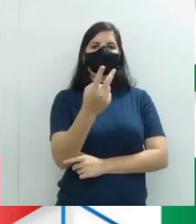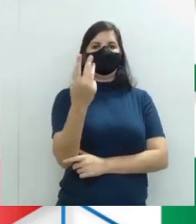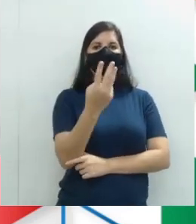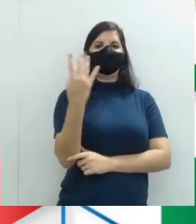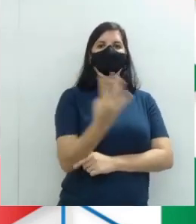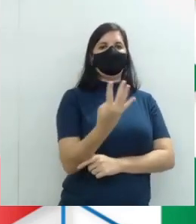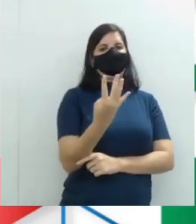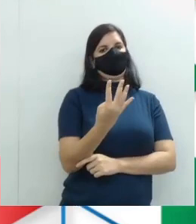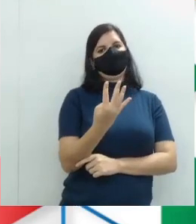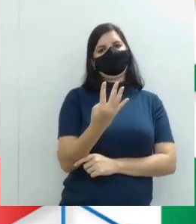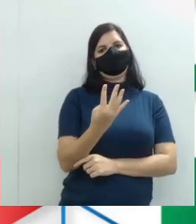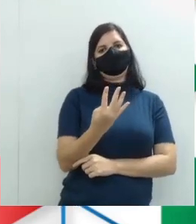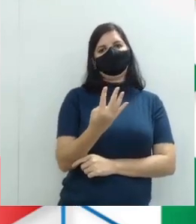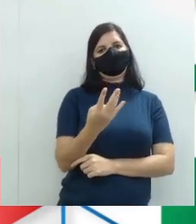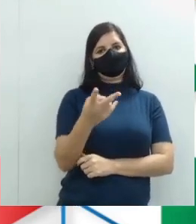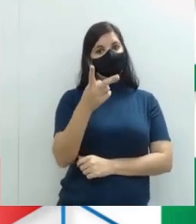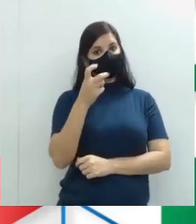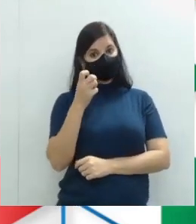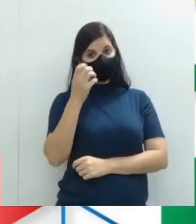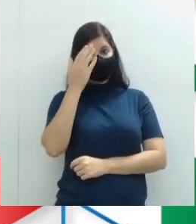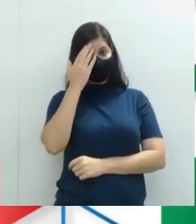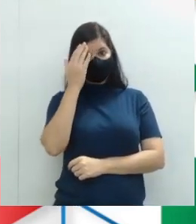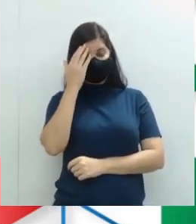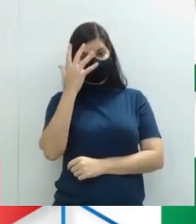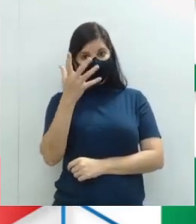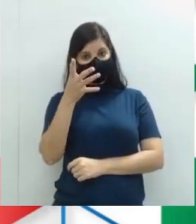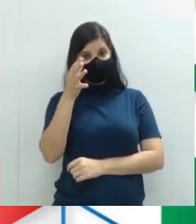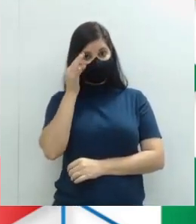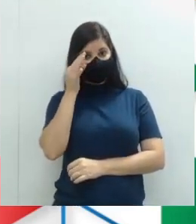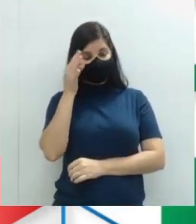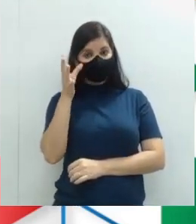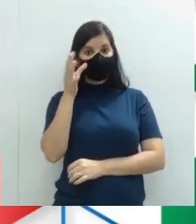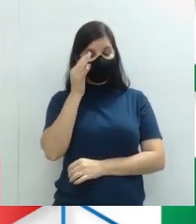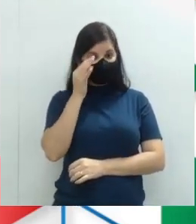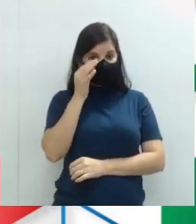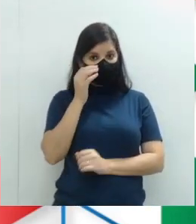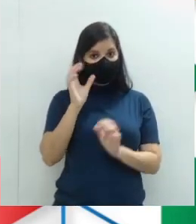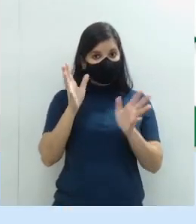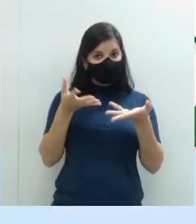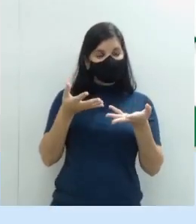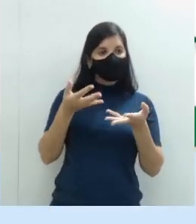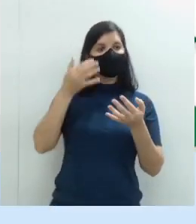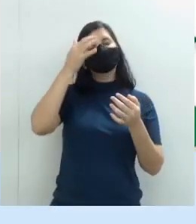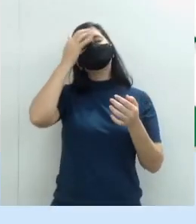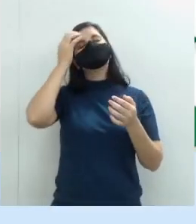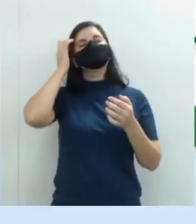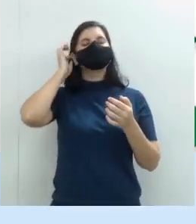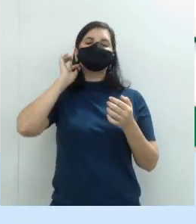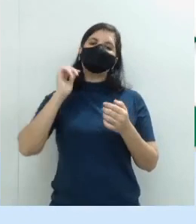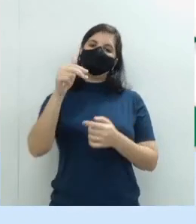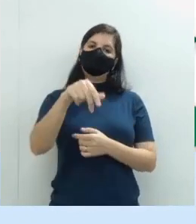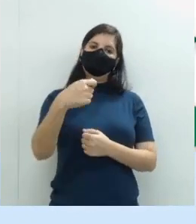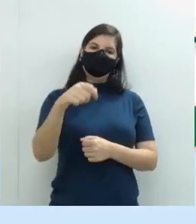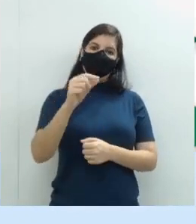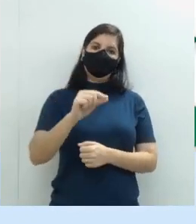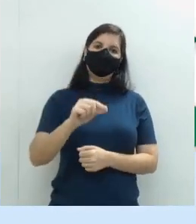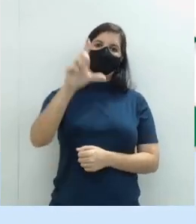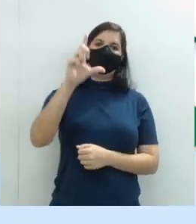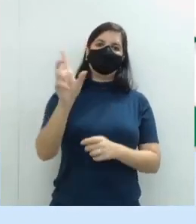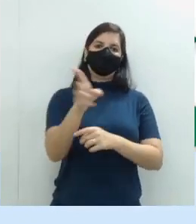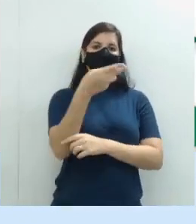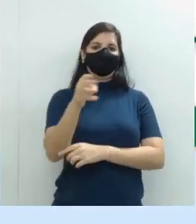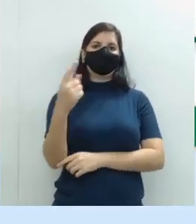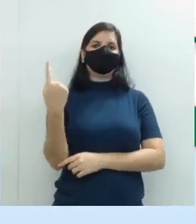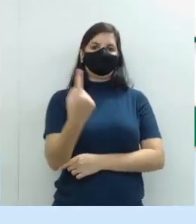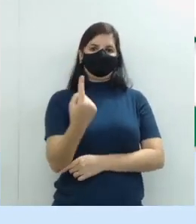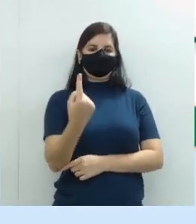Se ligou aí? Prestou bastante atenção? Tem uma condição de existência? N tem que ser maior ou igual a 1, tá? Então vamos lá construir